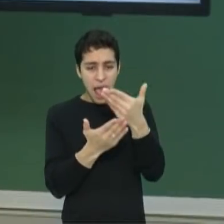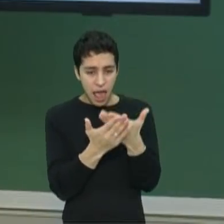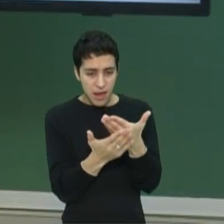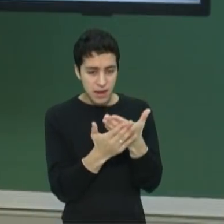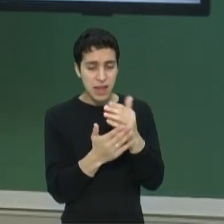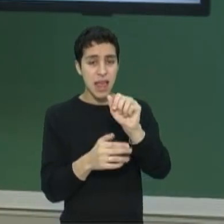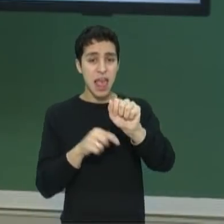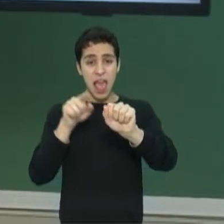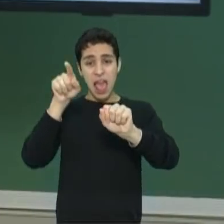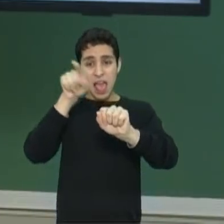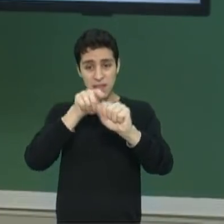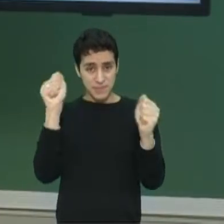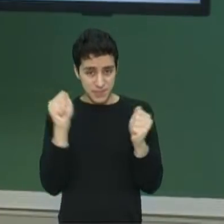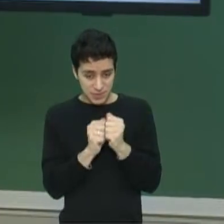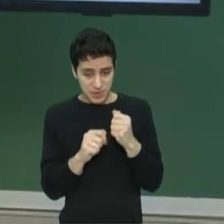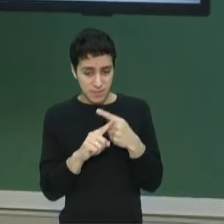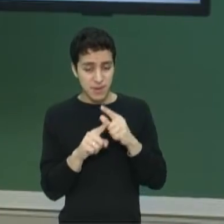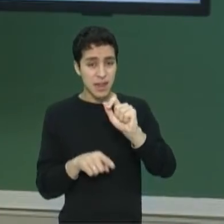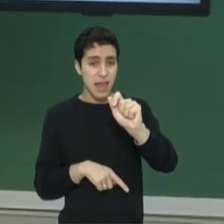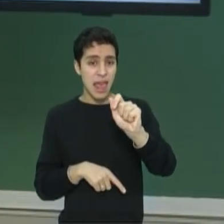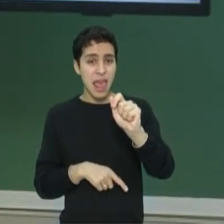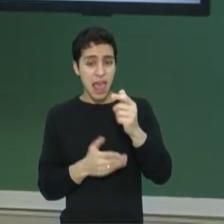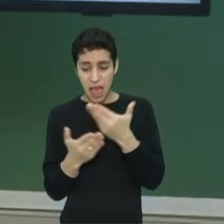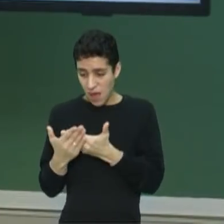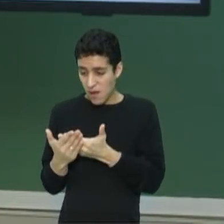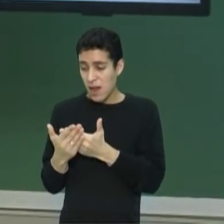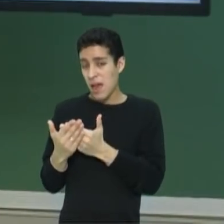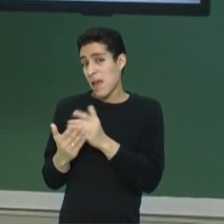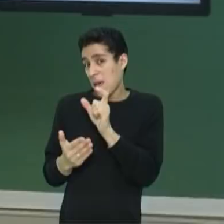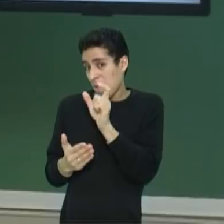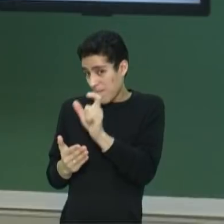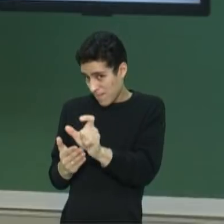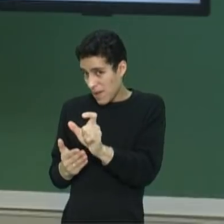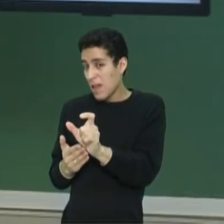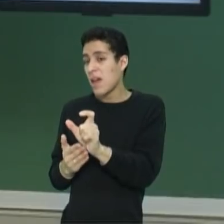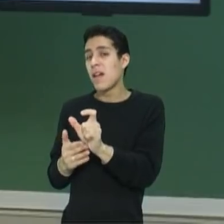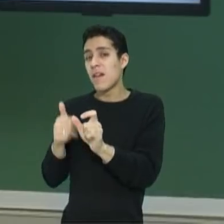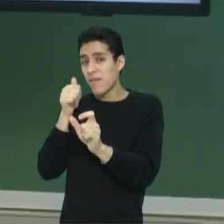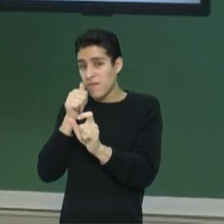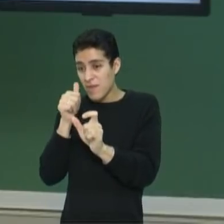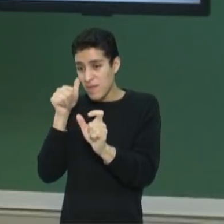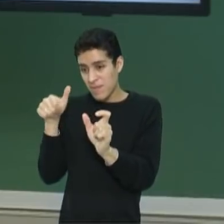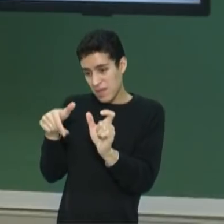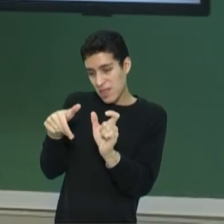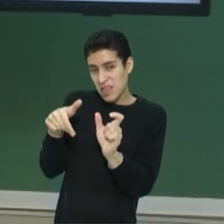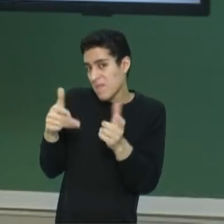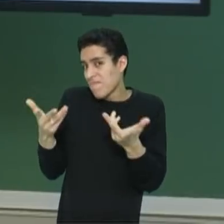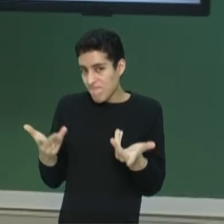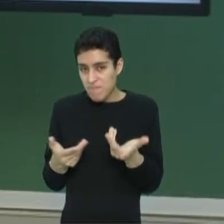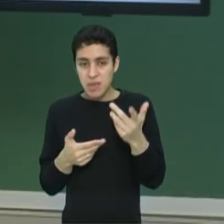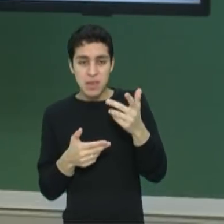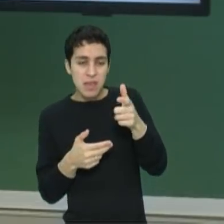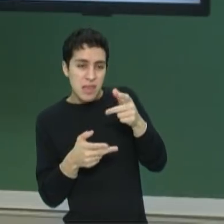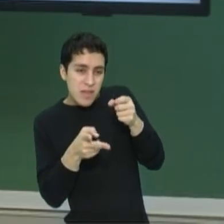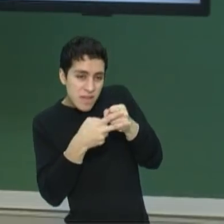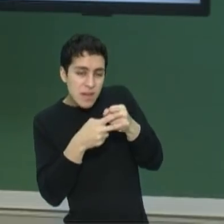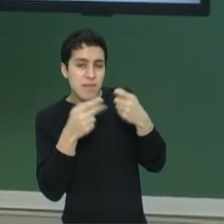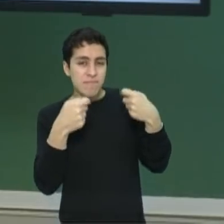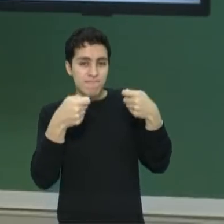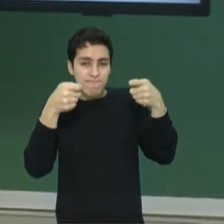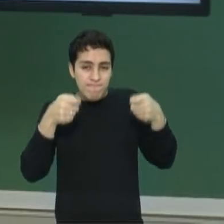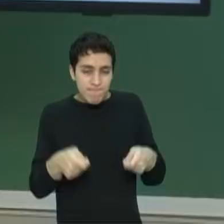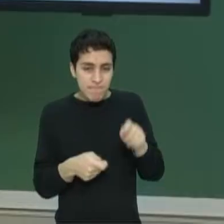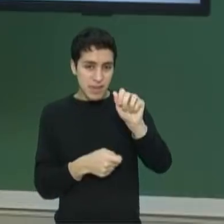uma crase, porque a aula é uma palavra feminina. E o verbo assistir, no sentido de presenciar, ver, exige a preposição a. Né? Então, se é uma